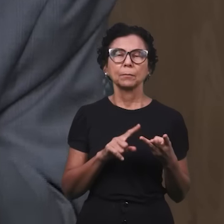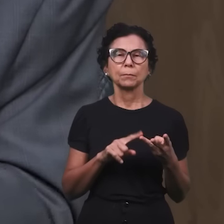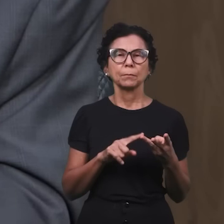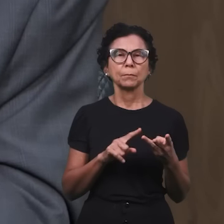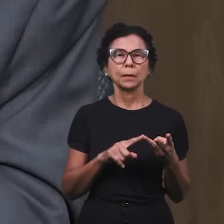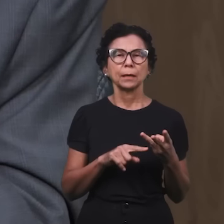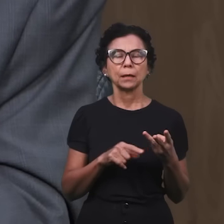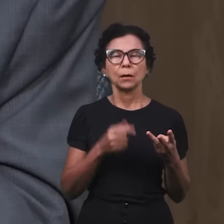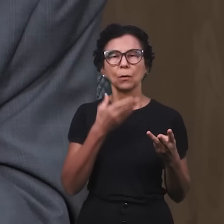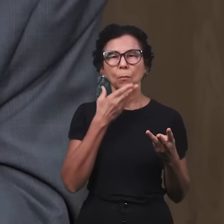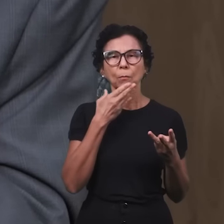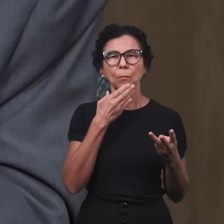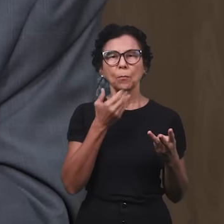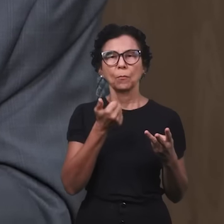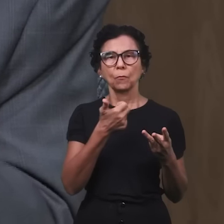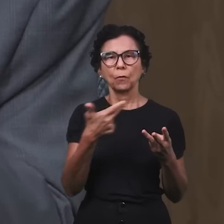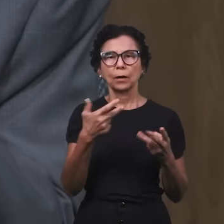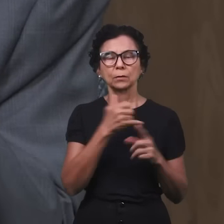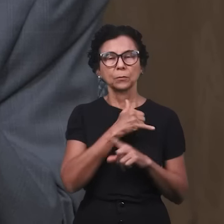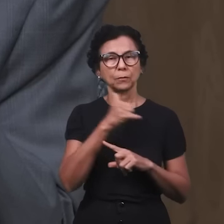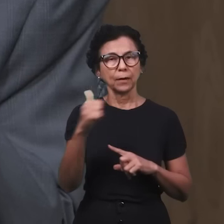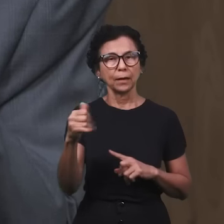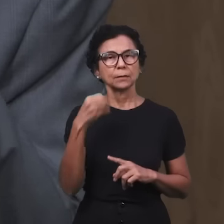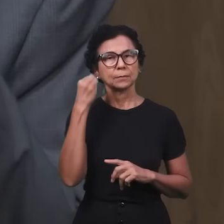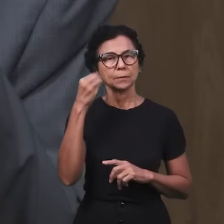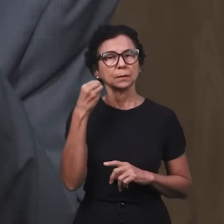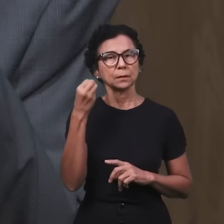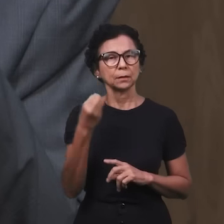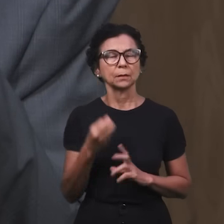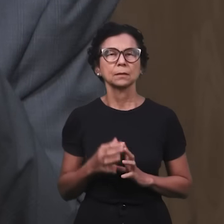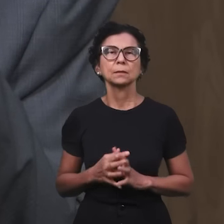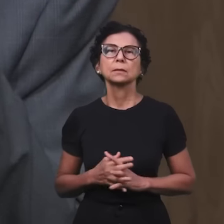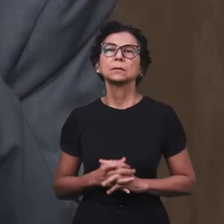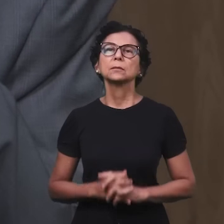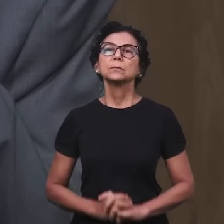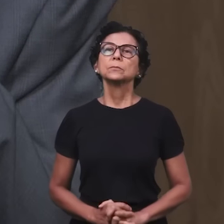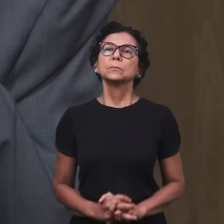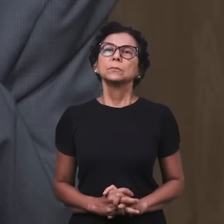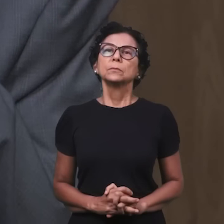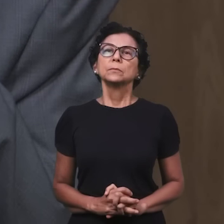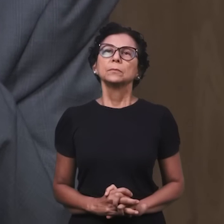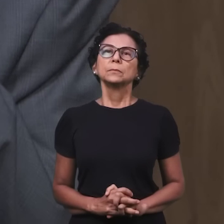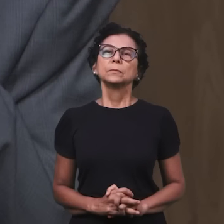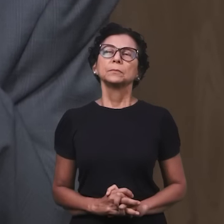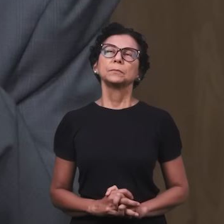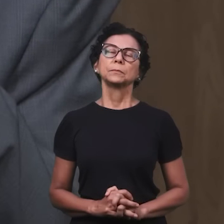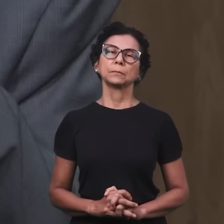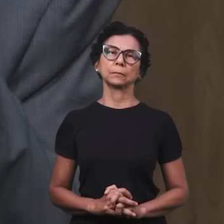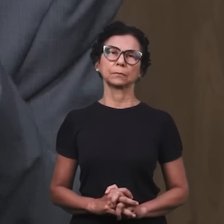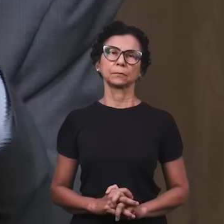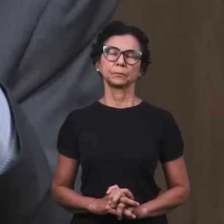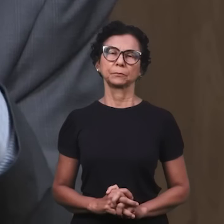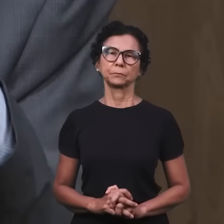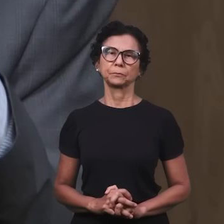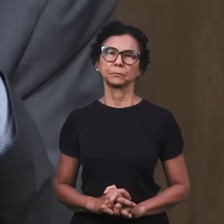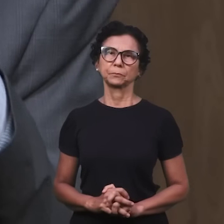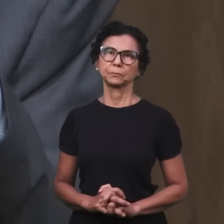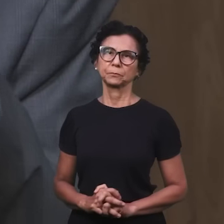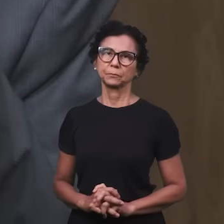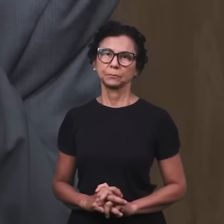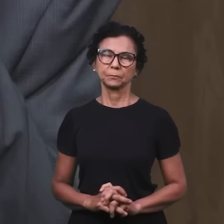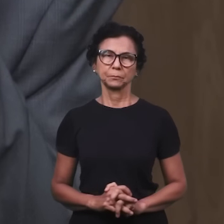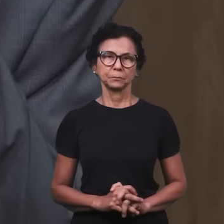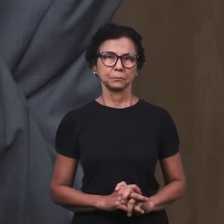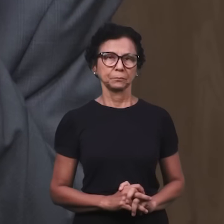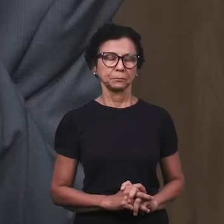dos profetas. Muito bem, então nós estamos falando para os irmãos que vimos 3